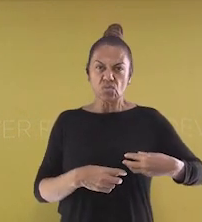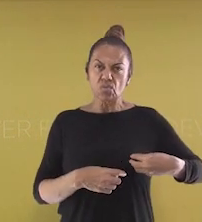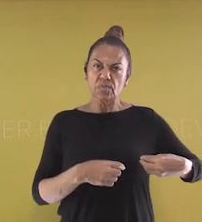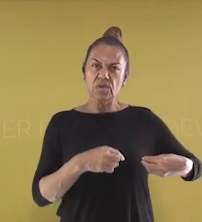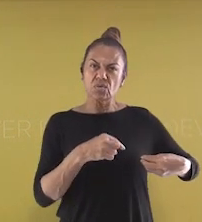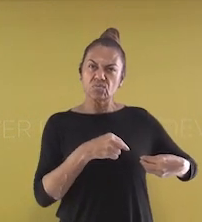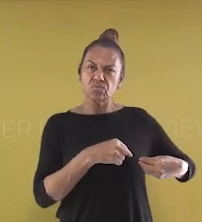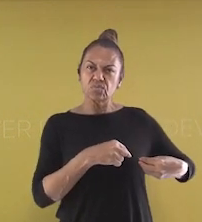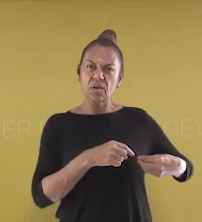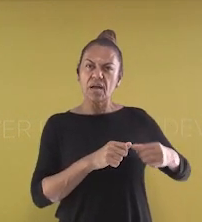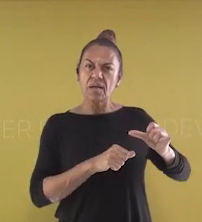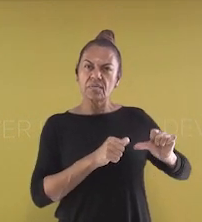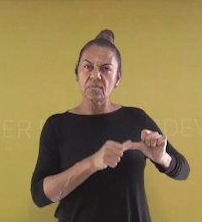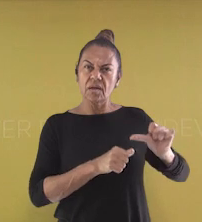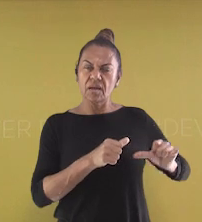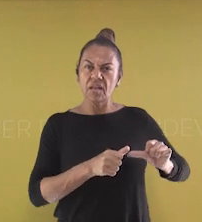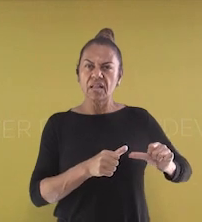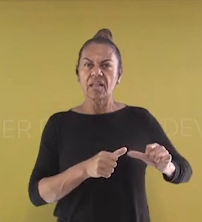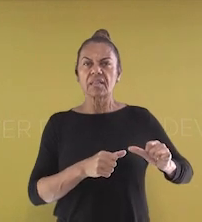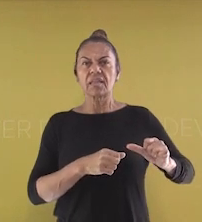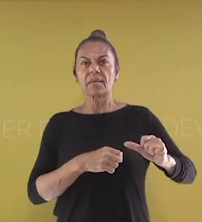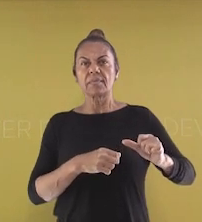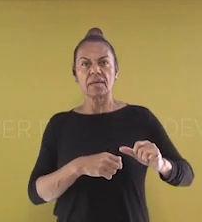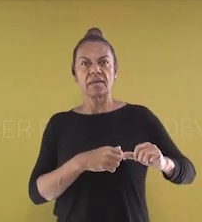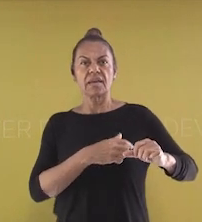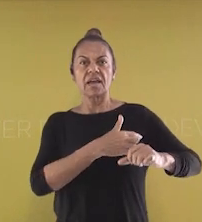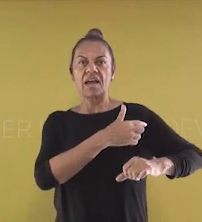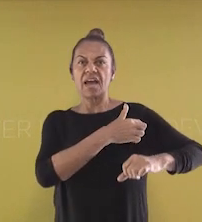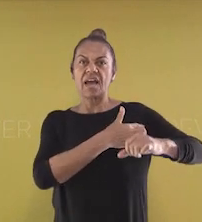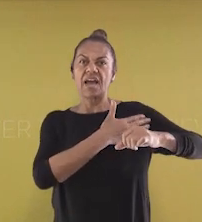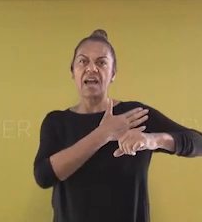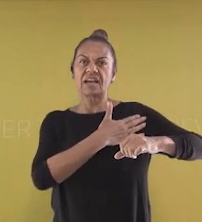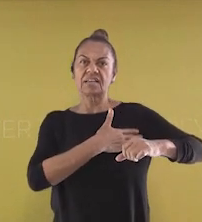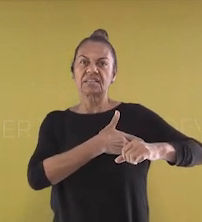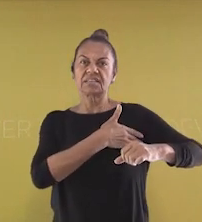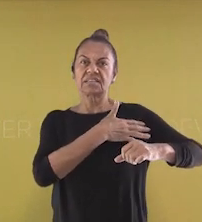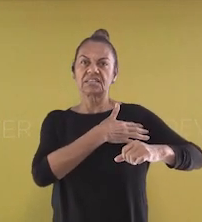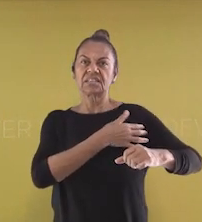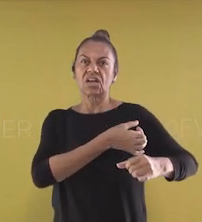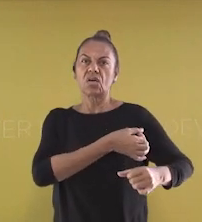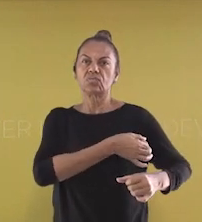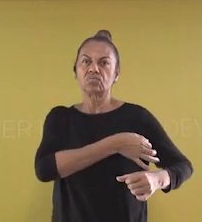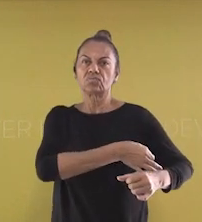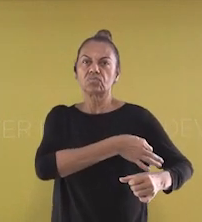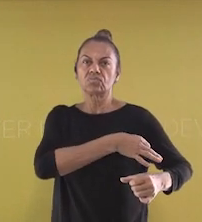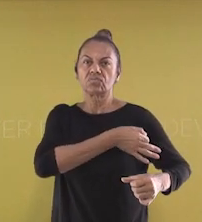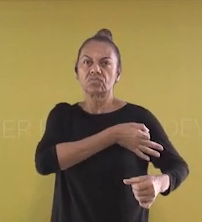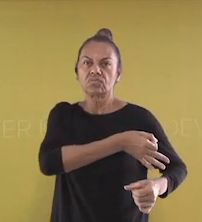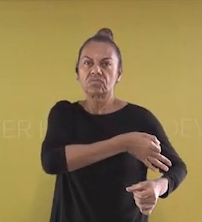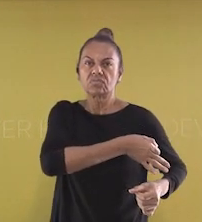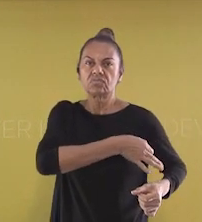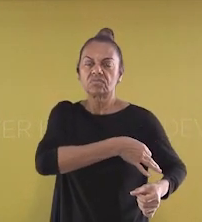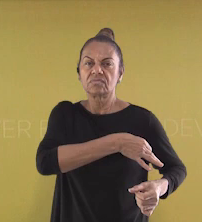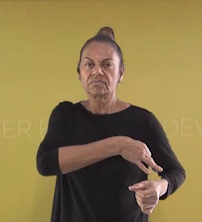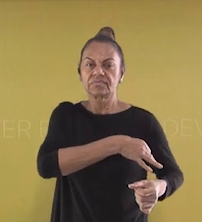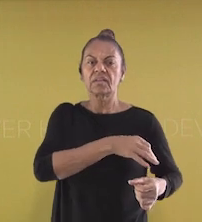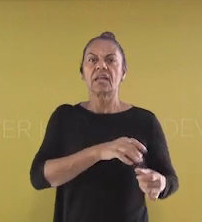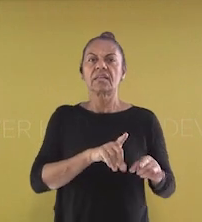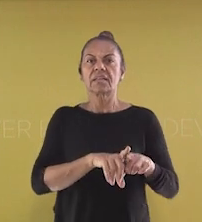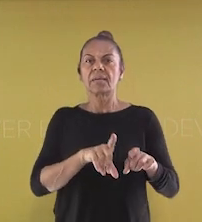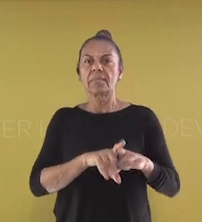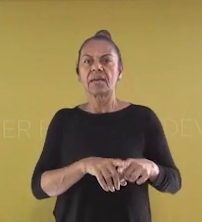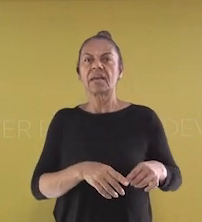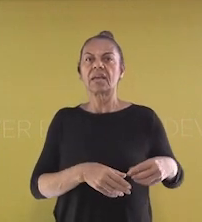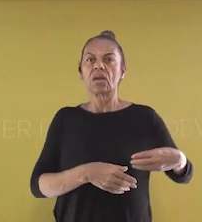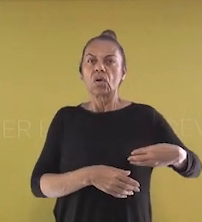com uma casca de laranja. Também é possível perceber alterações no bico do peito, pequenos nódulos nas